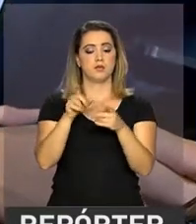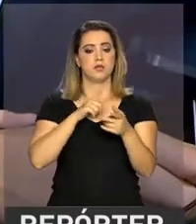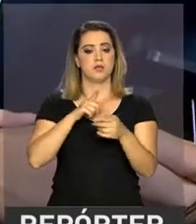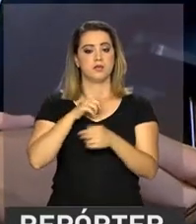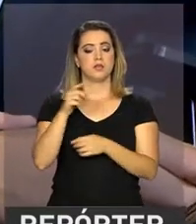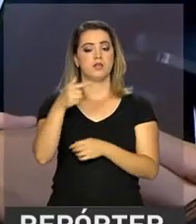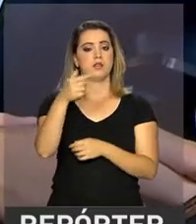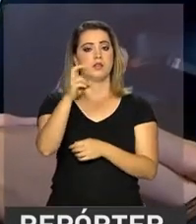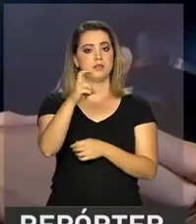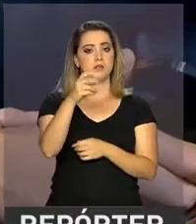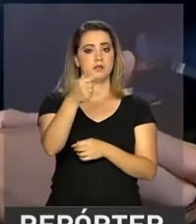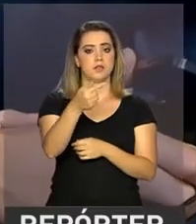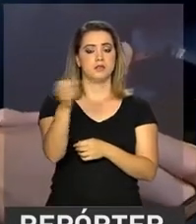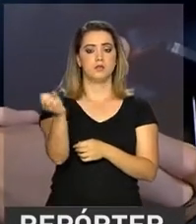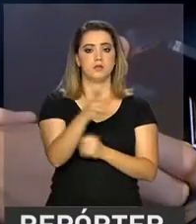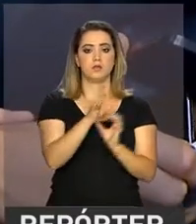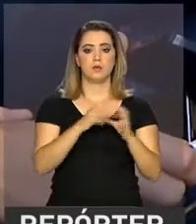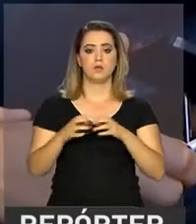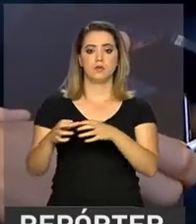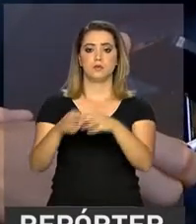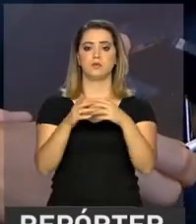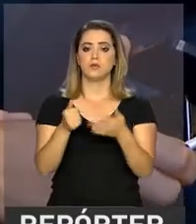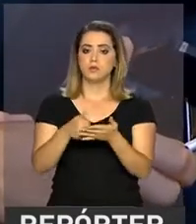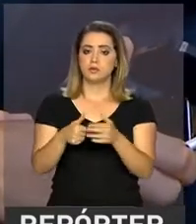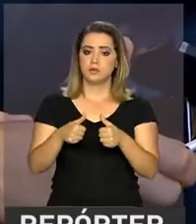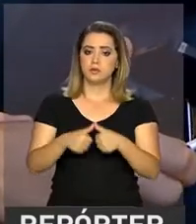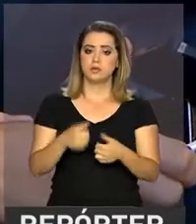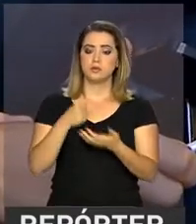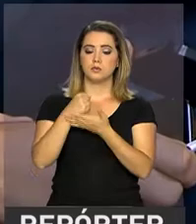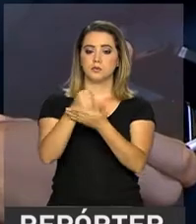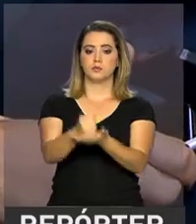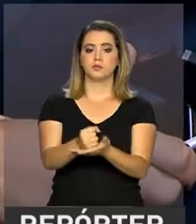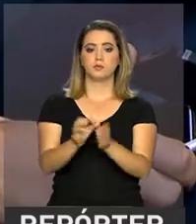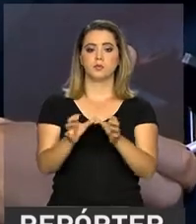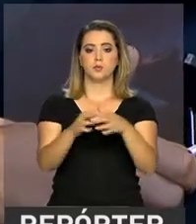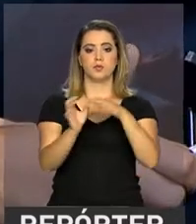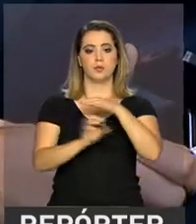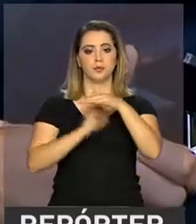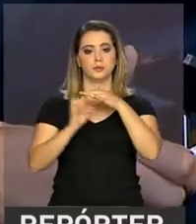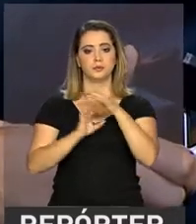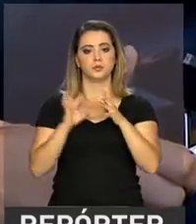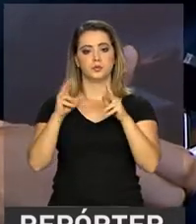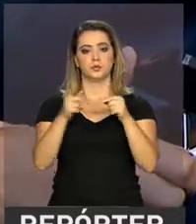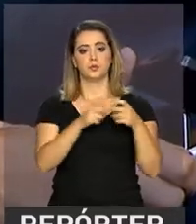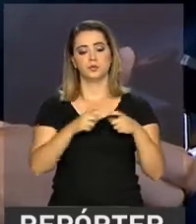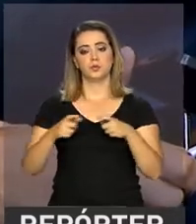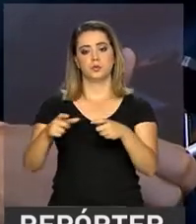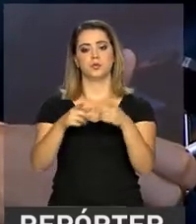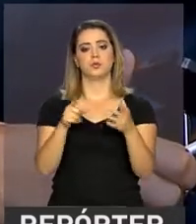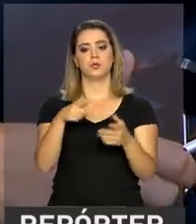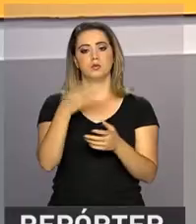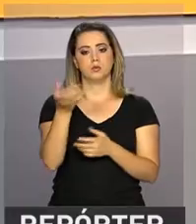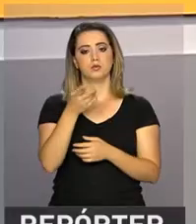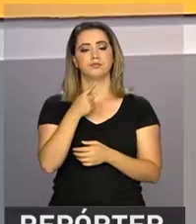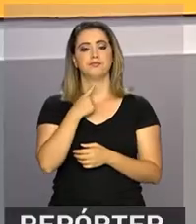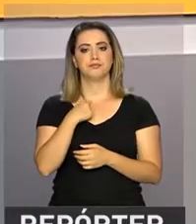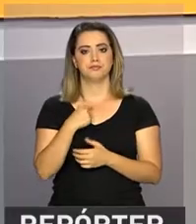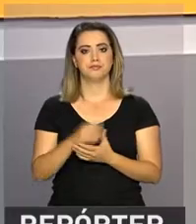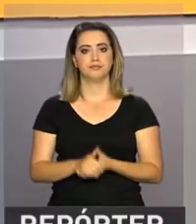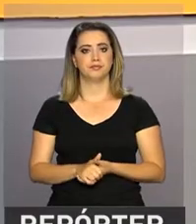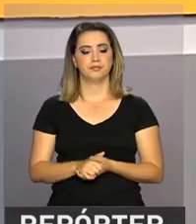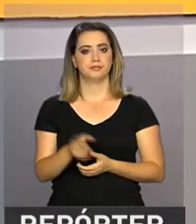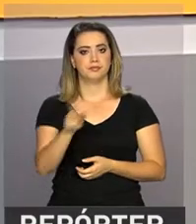57 novos setores que estão colocados à disposição da iniciativa privada. Todos eles revelaram interesse.